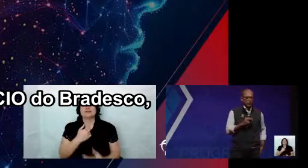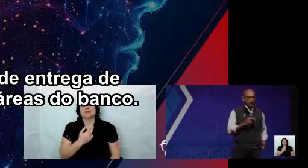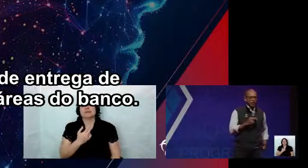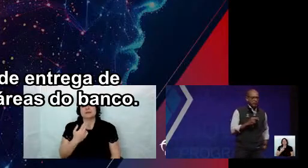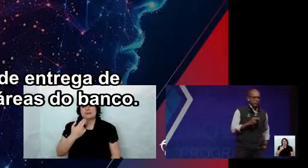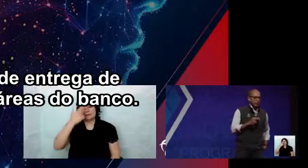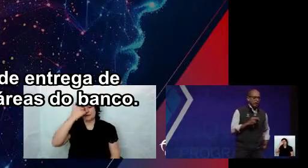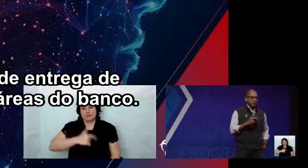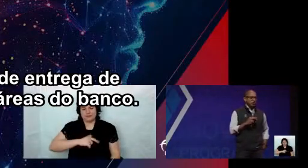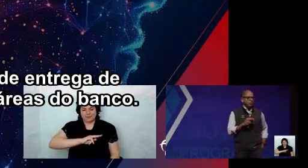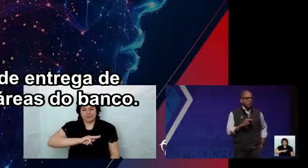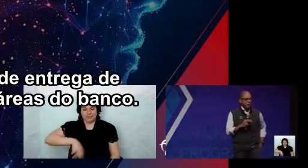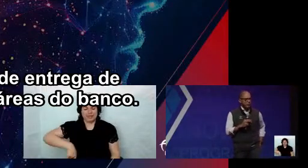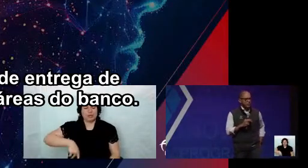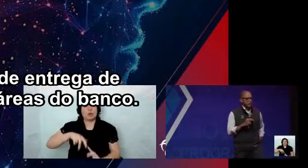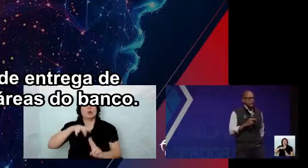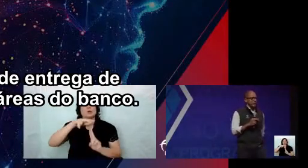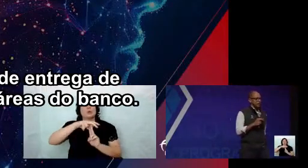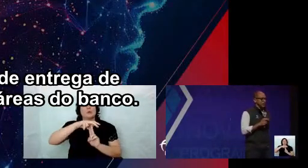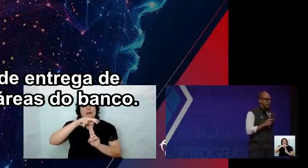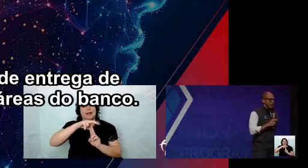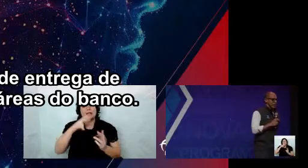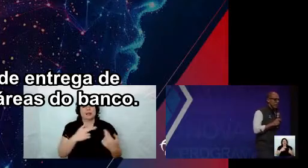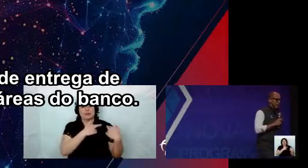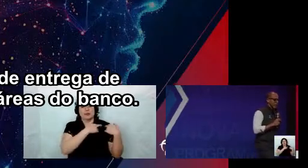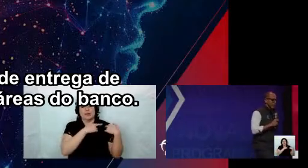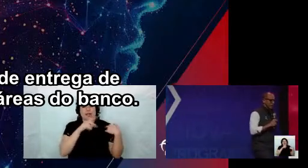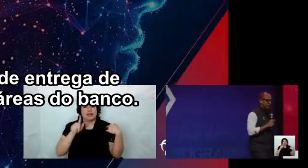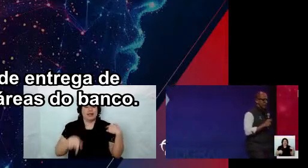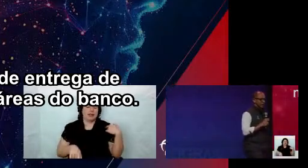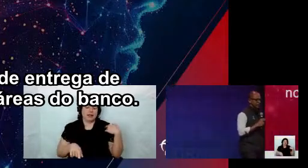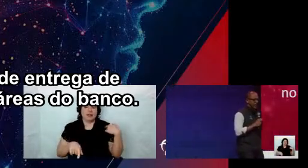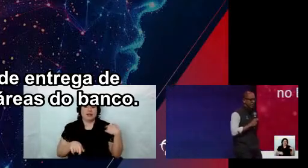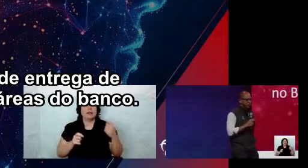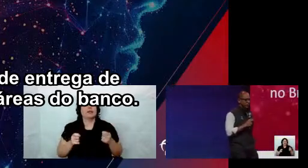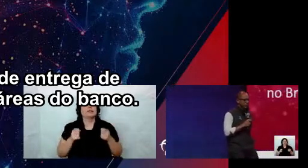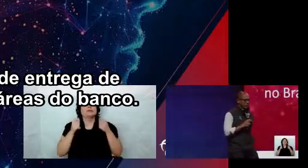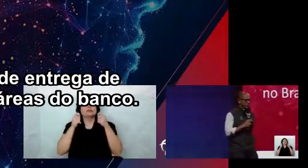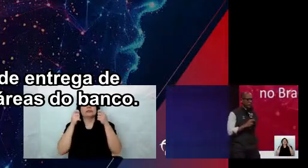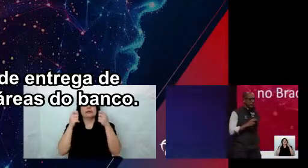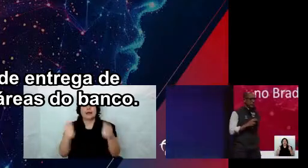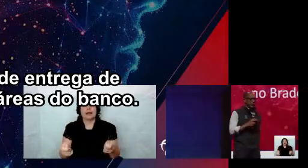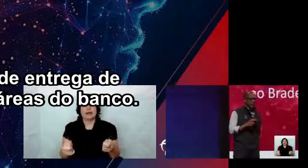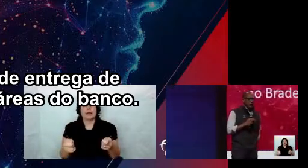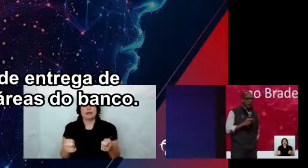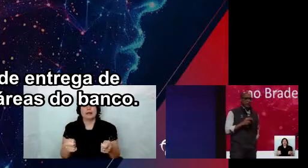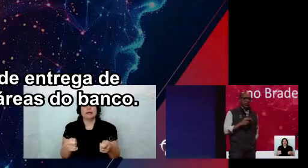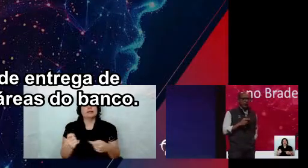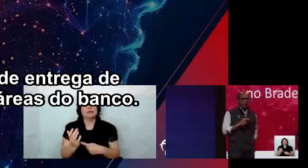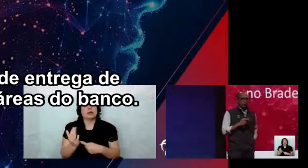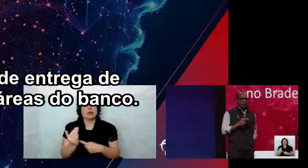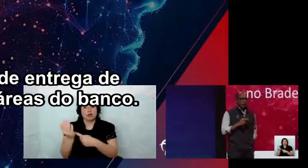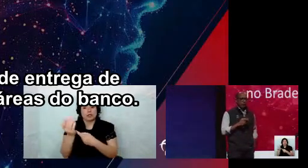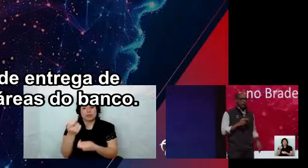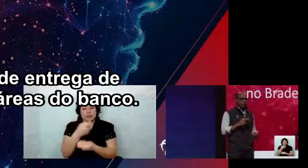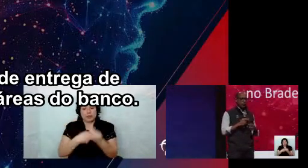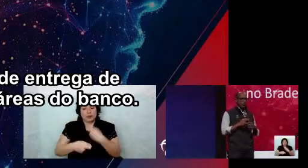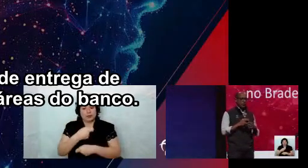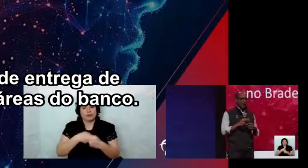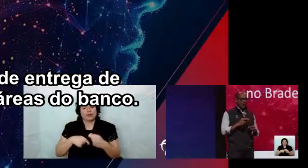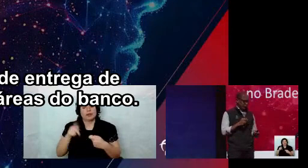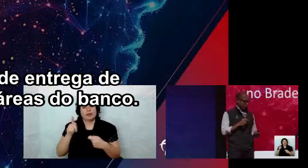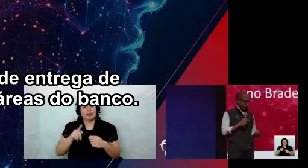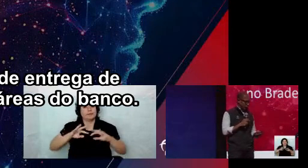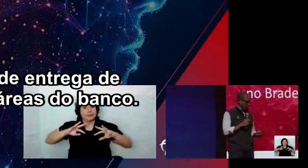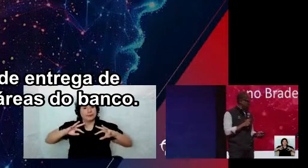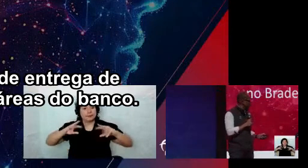Bradesco, responsável aqui pelas linhas de entrega de Tech for Business para todas